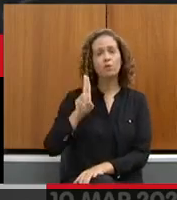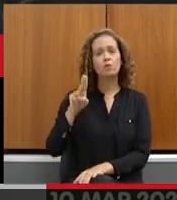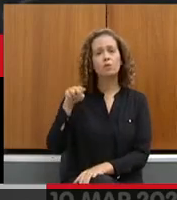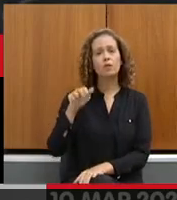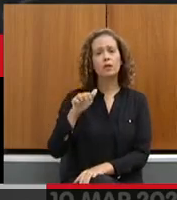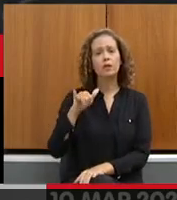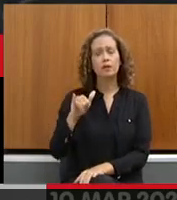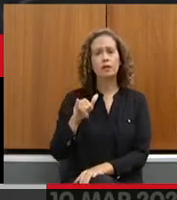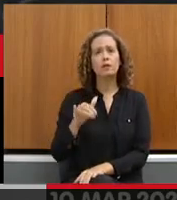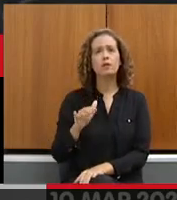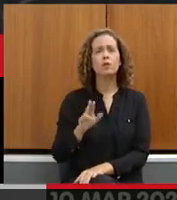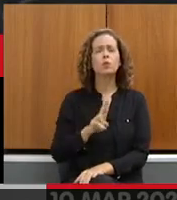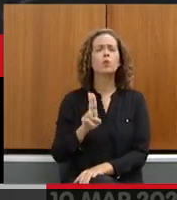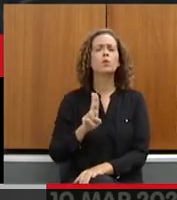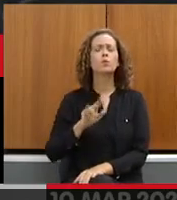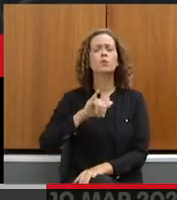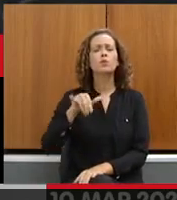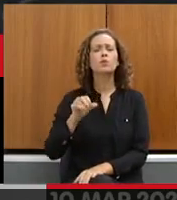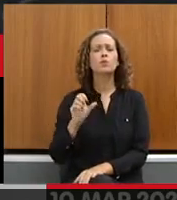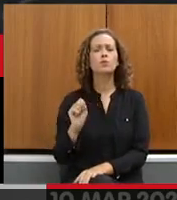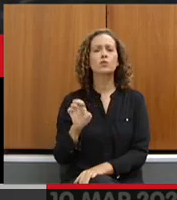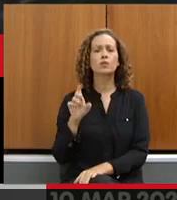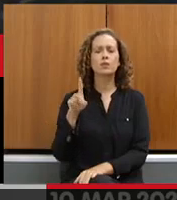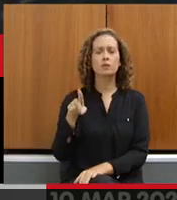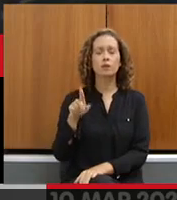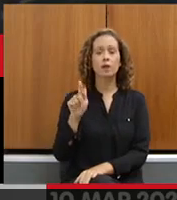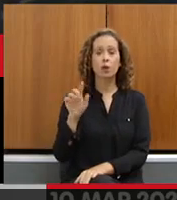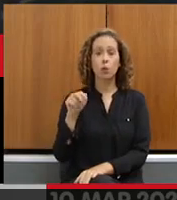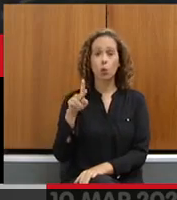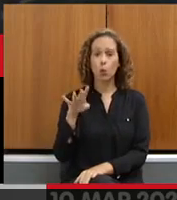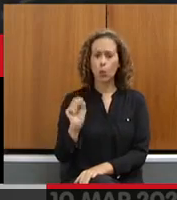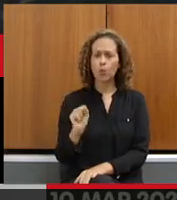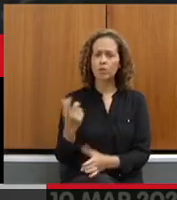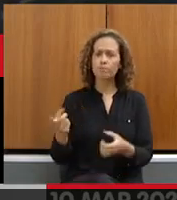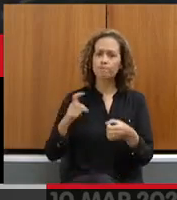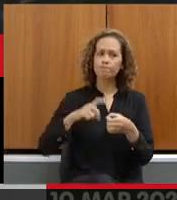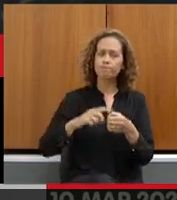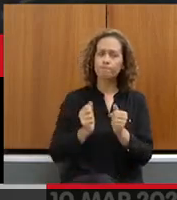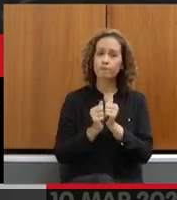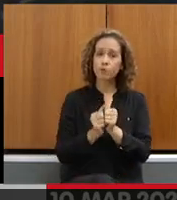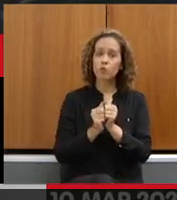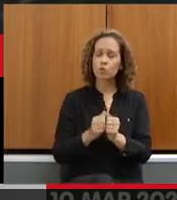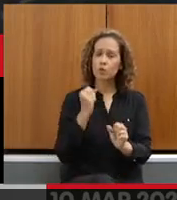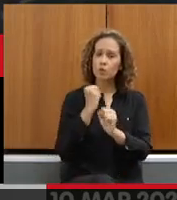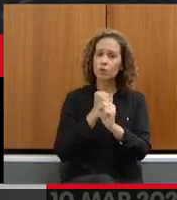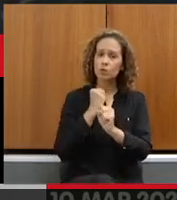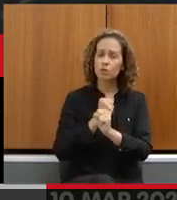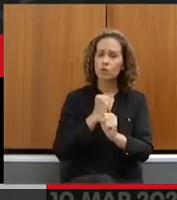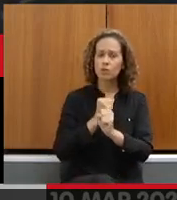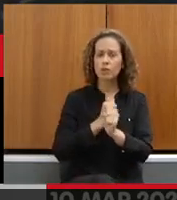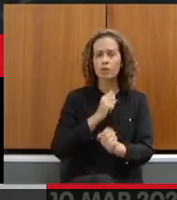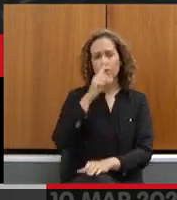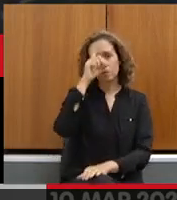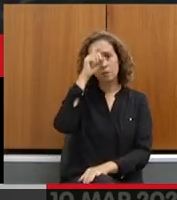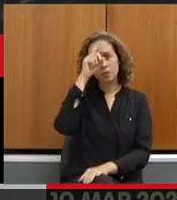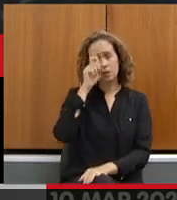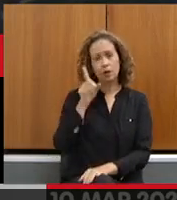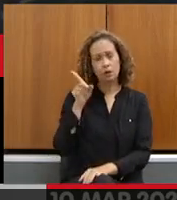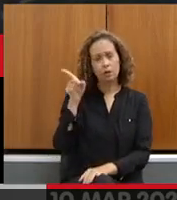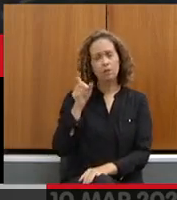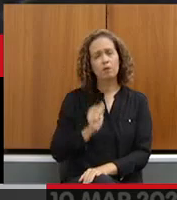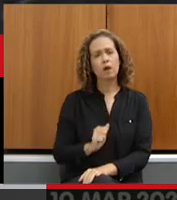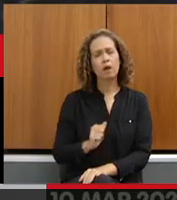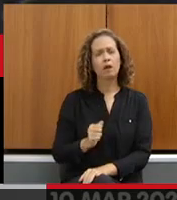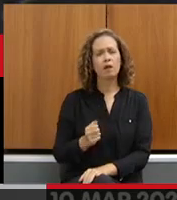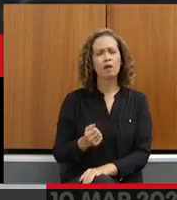José Gomes Branquinho ofereceu a parceria com o governo do estado para construção do Hospital Regional do Noroeste e